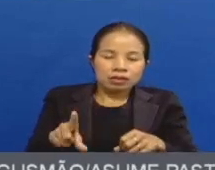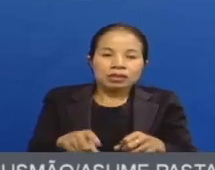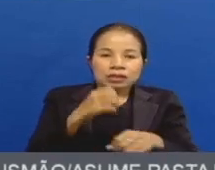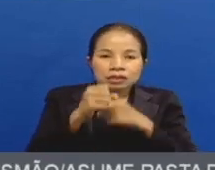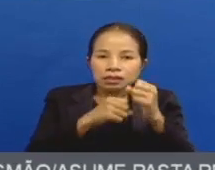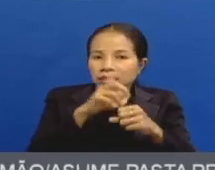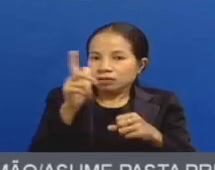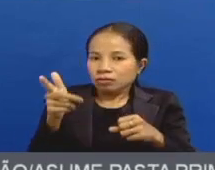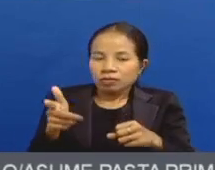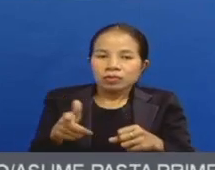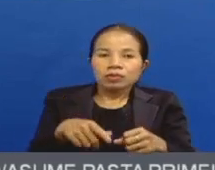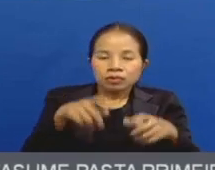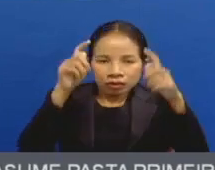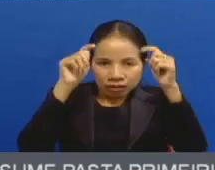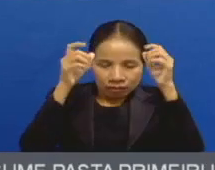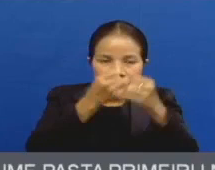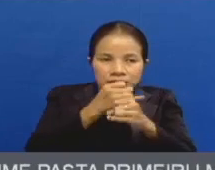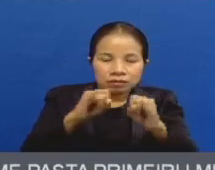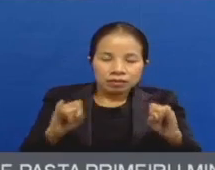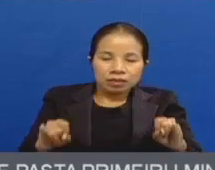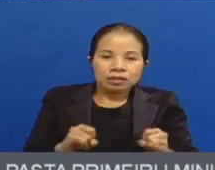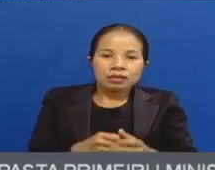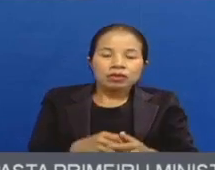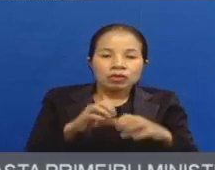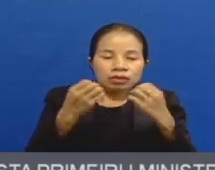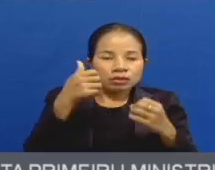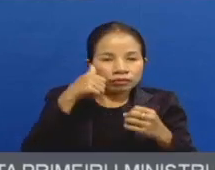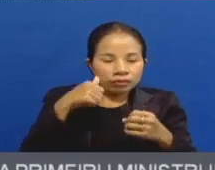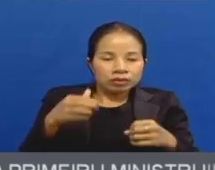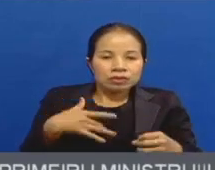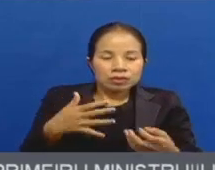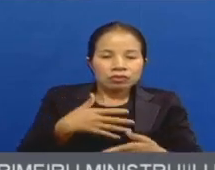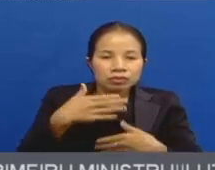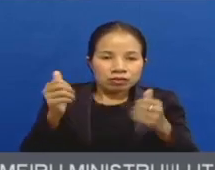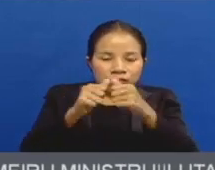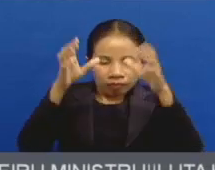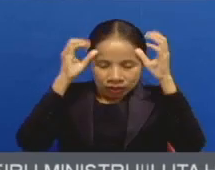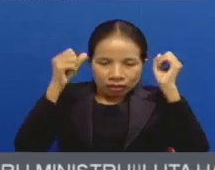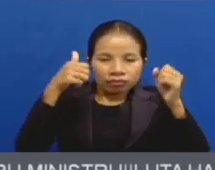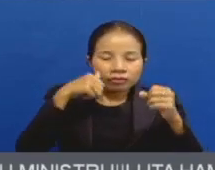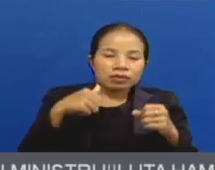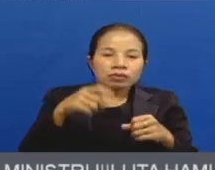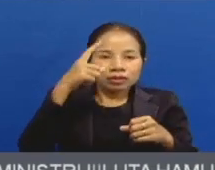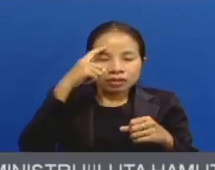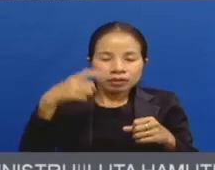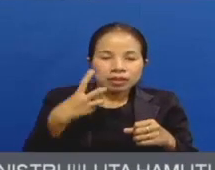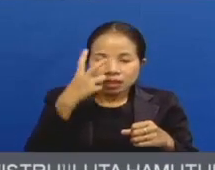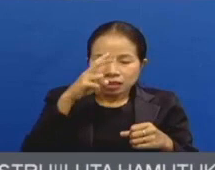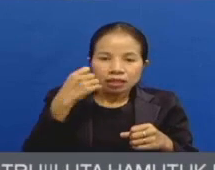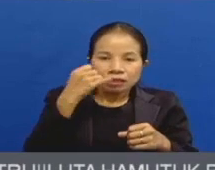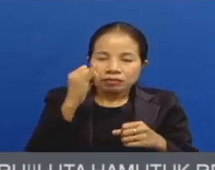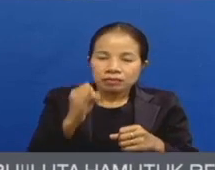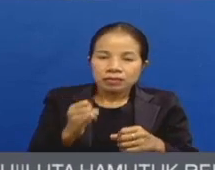intinan darua nu raisin Timor Leste ukonan. Rede veto senti orgulho ho presidente vetone. Tamanita kumpanya dit